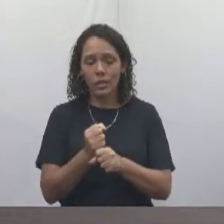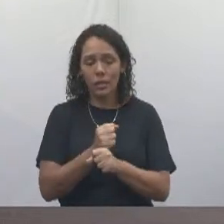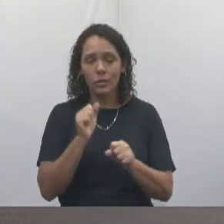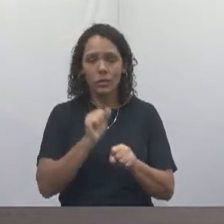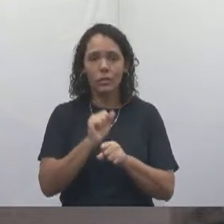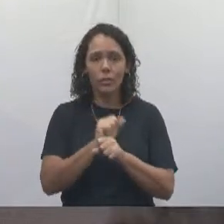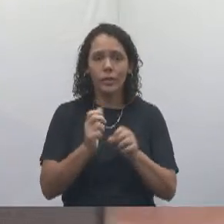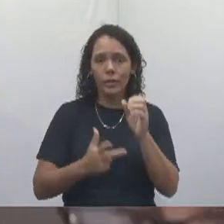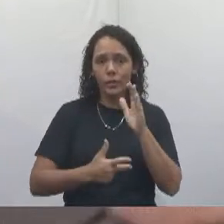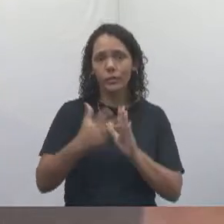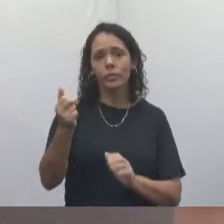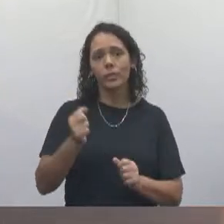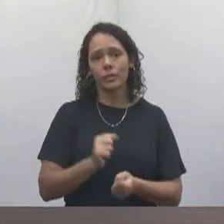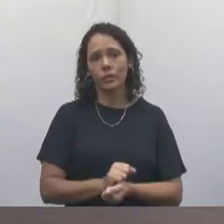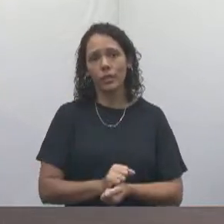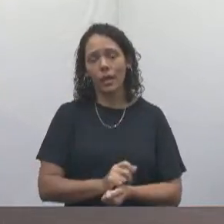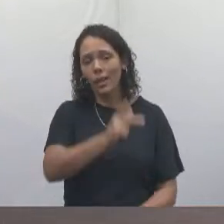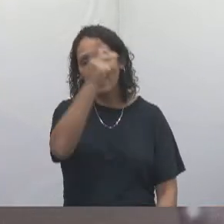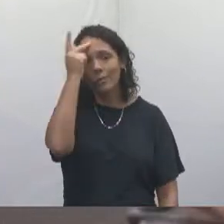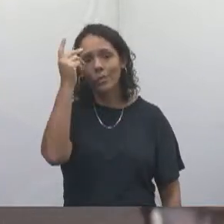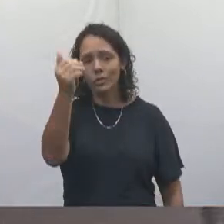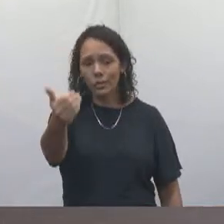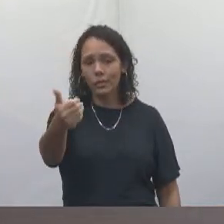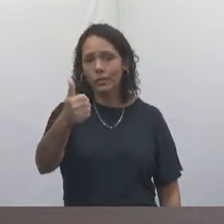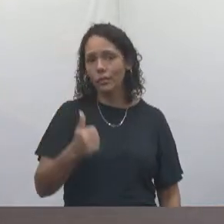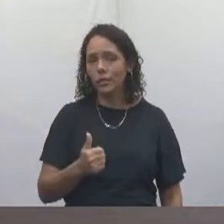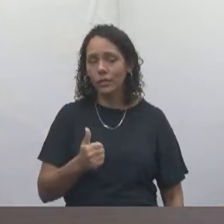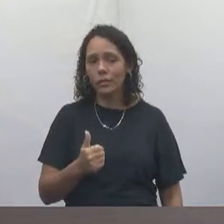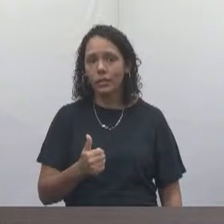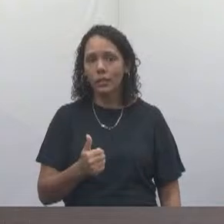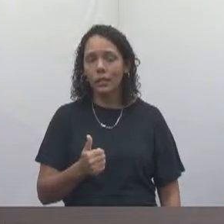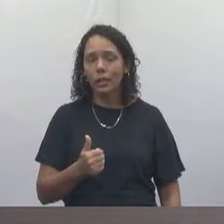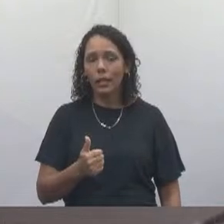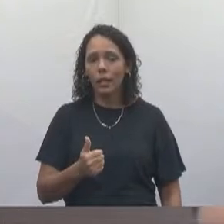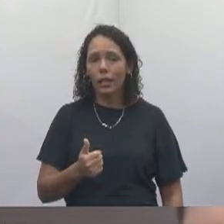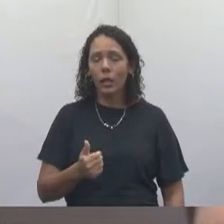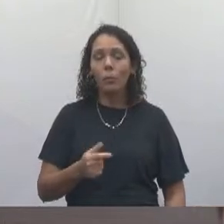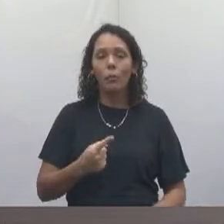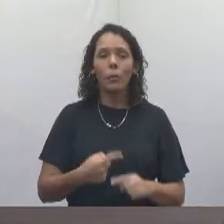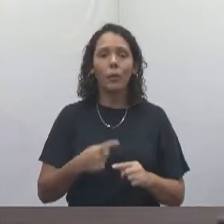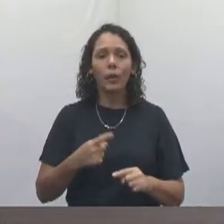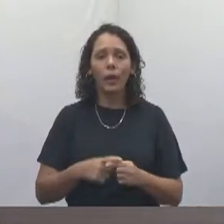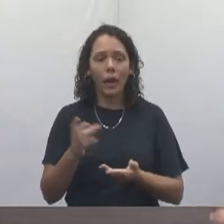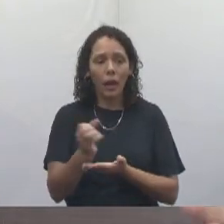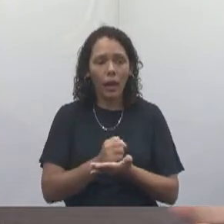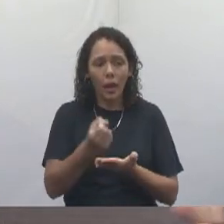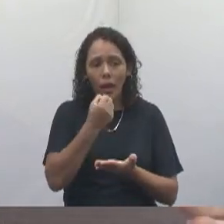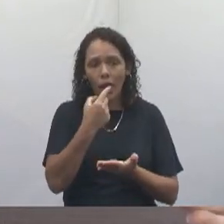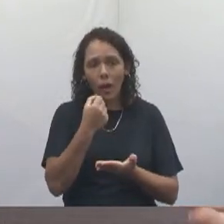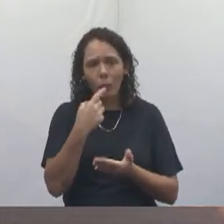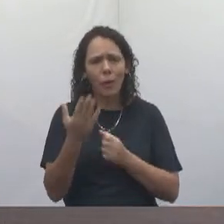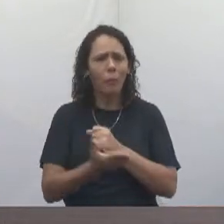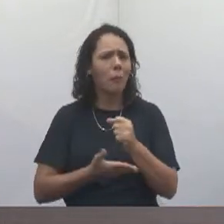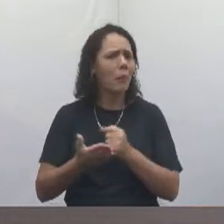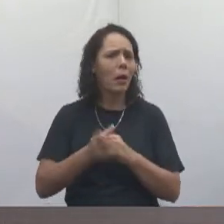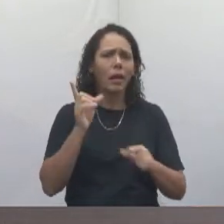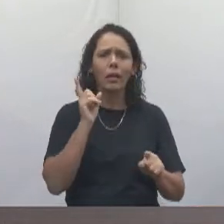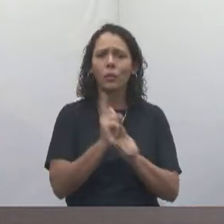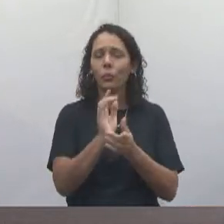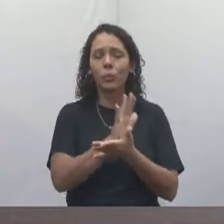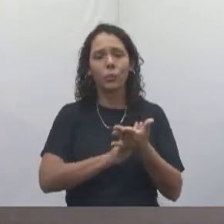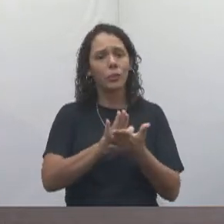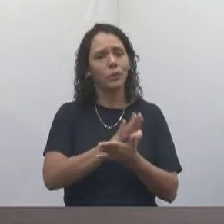uma cirurgia, pessoas que vêm aqui, senhor prefeito, e não estão encontrando os remédios básicos que